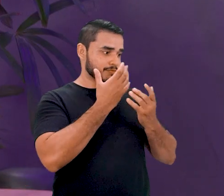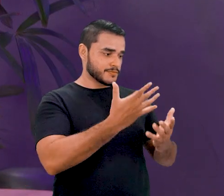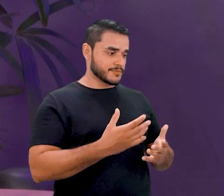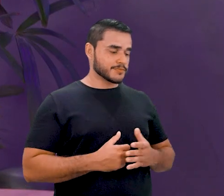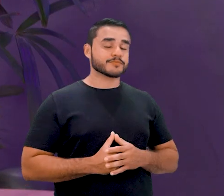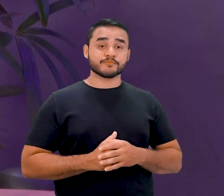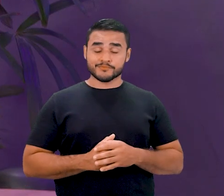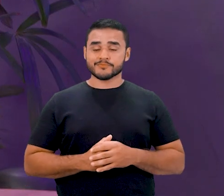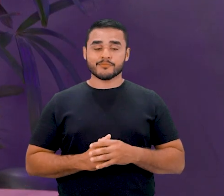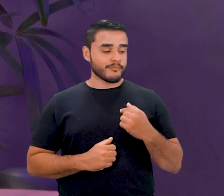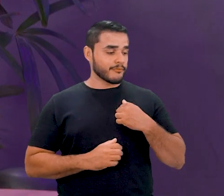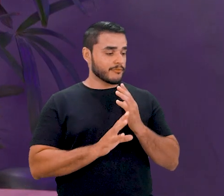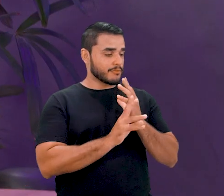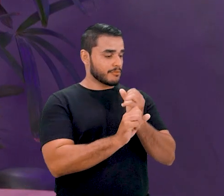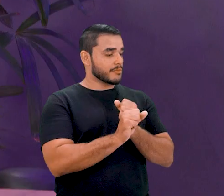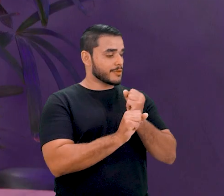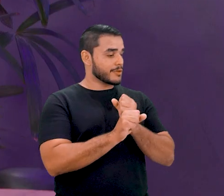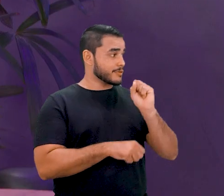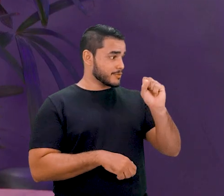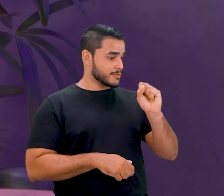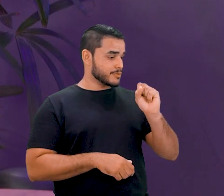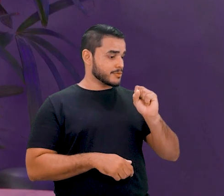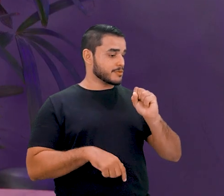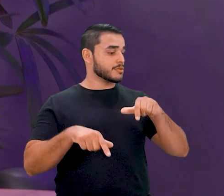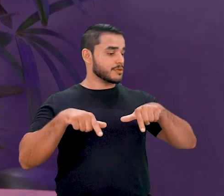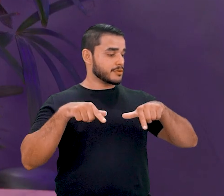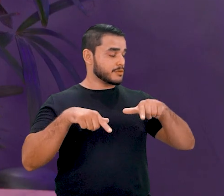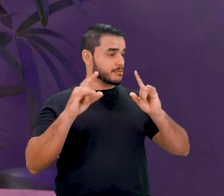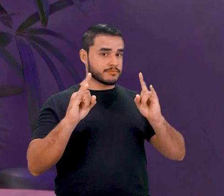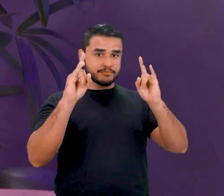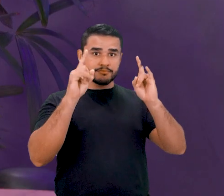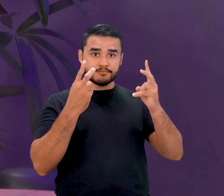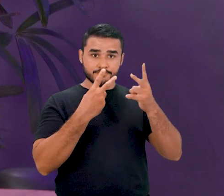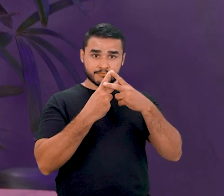atuei por quase 8 anos no sistema socioeducativo do estado do Ceará.